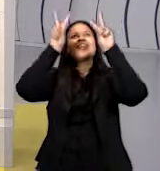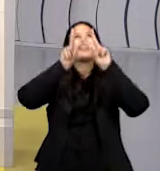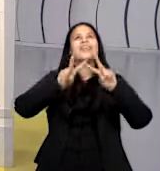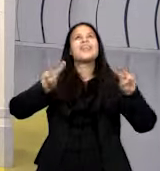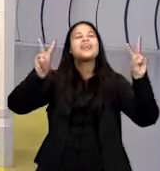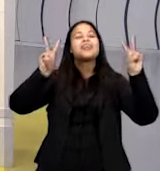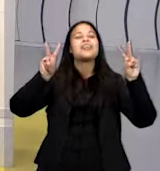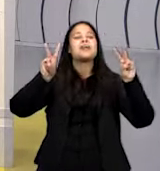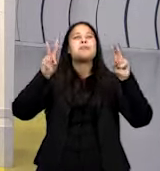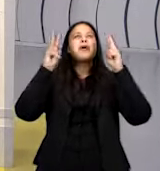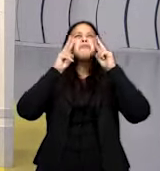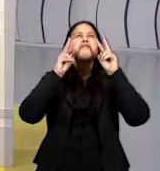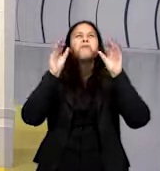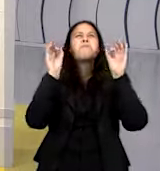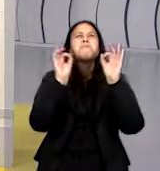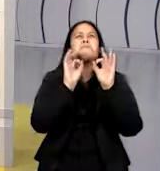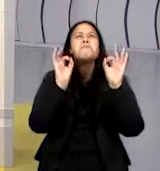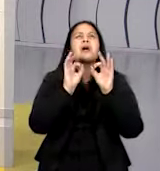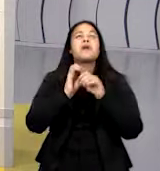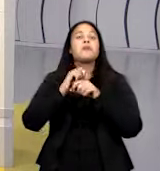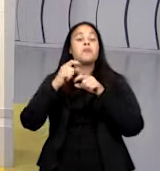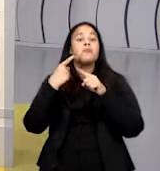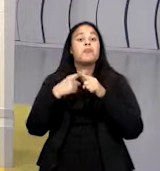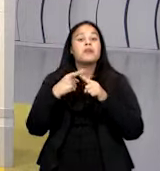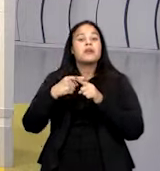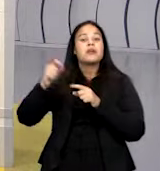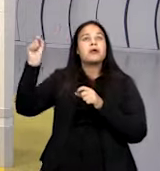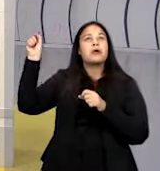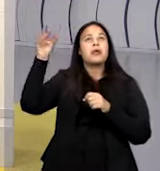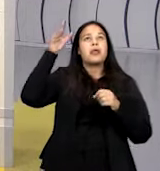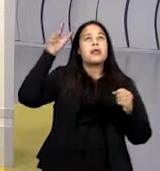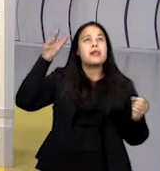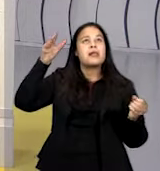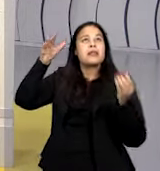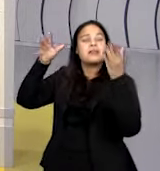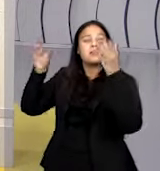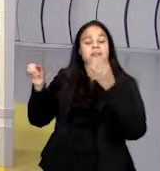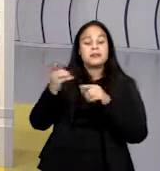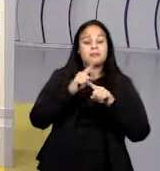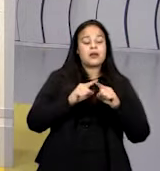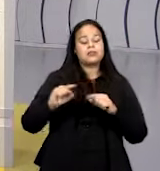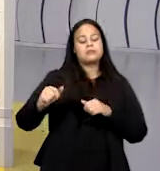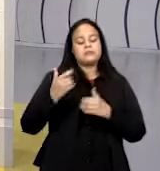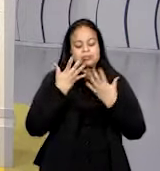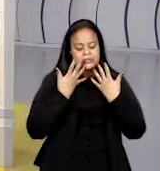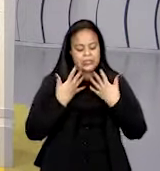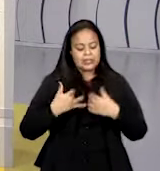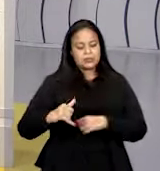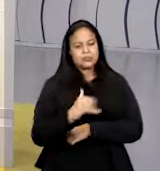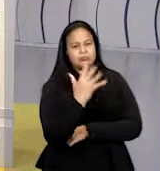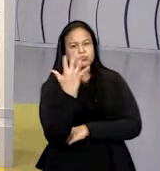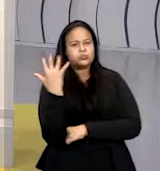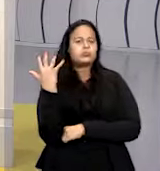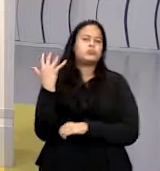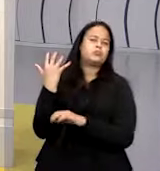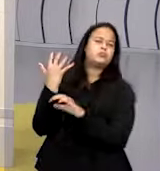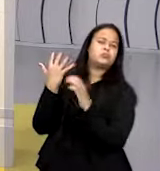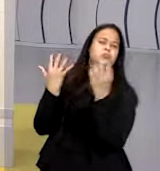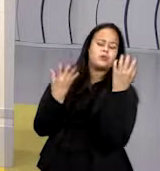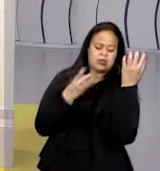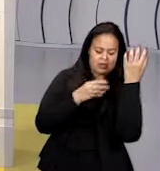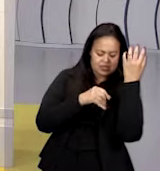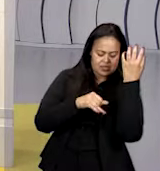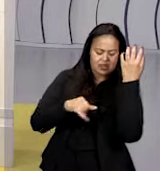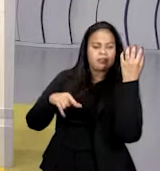causa da iluminação, mas que dá para ver. Existem elementos que são naturais, tem plantas, né? Tem mata nativa